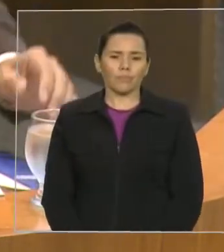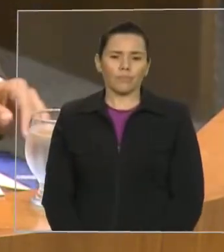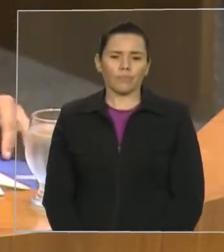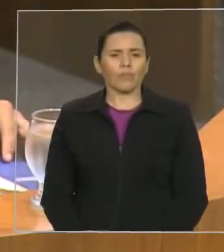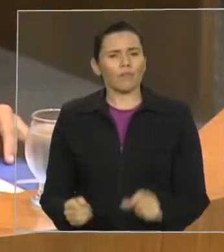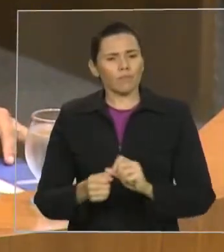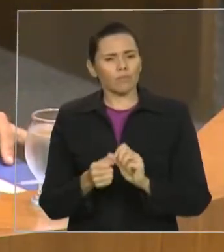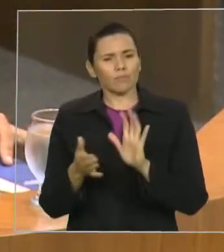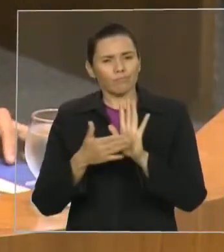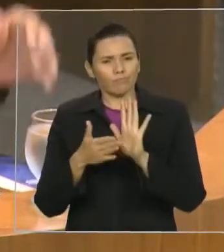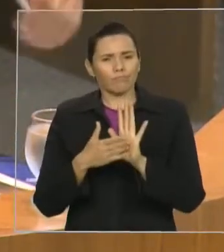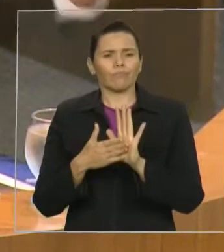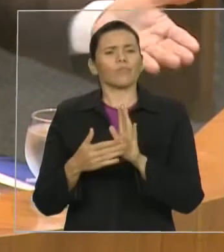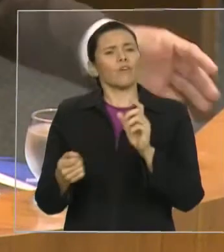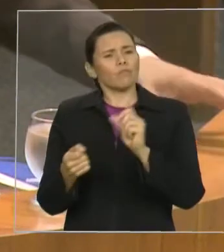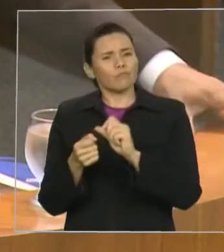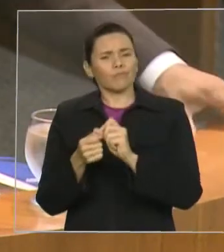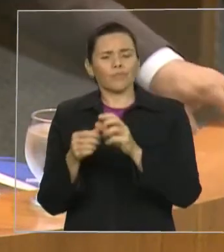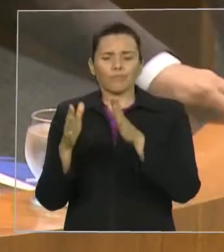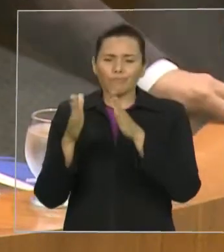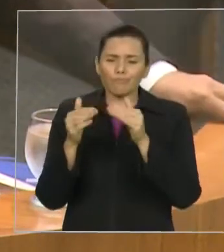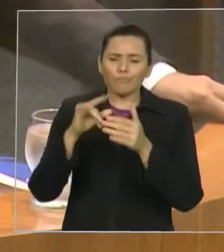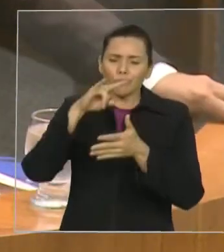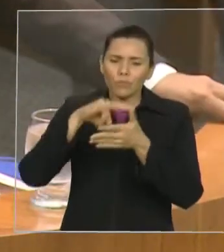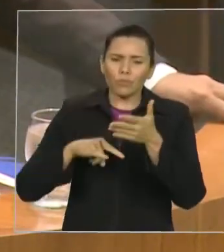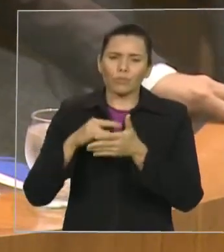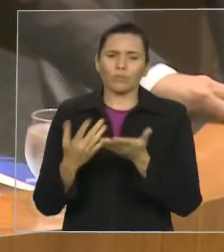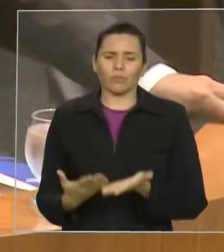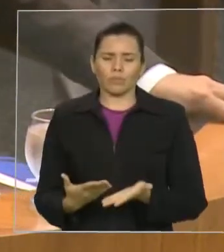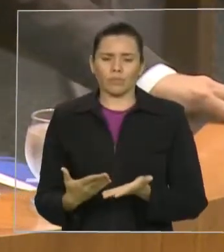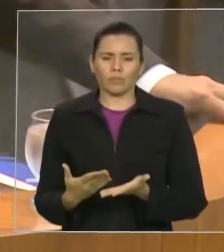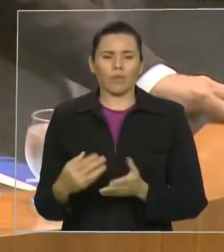fazer um requerimento, se não é solicitar.